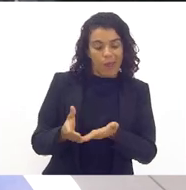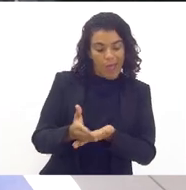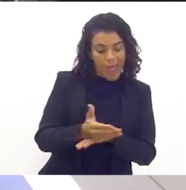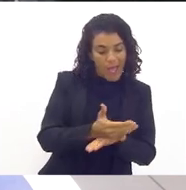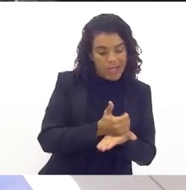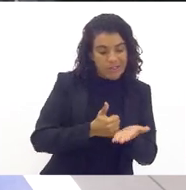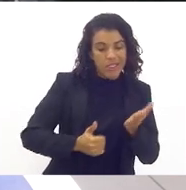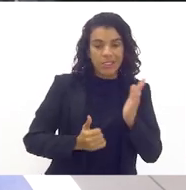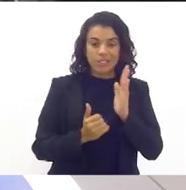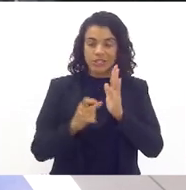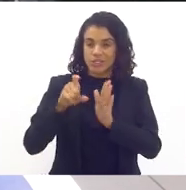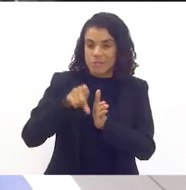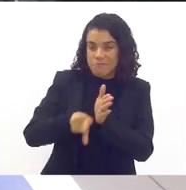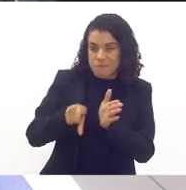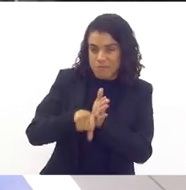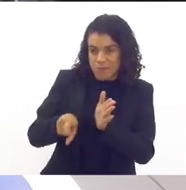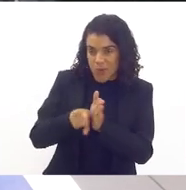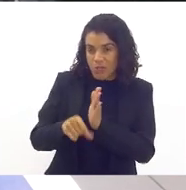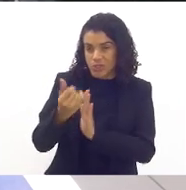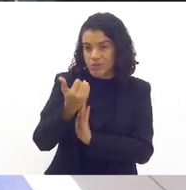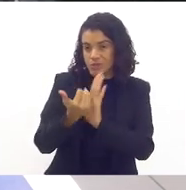diminuiu apenas